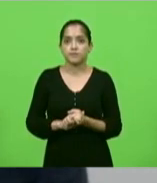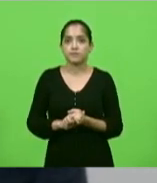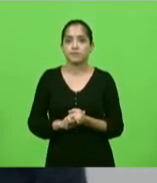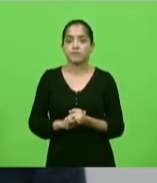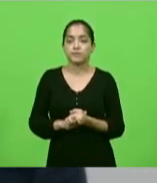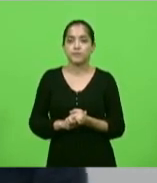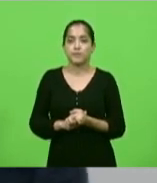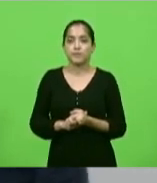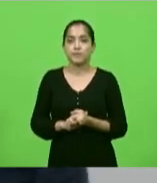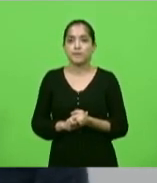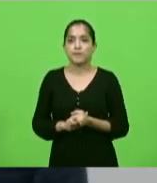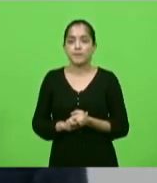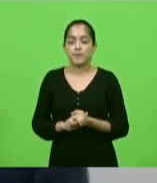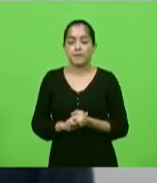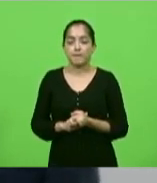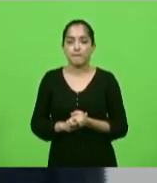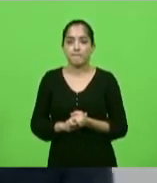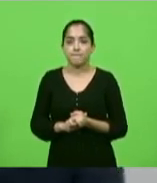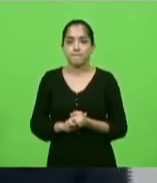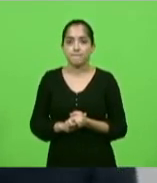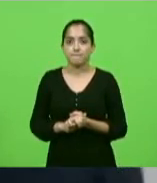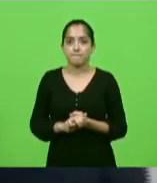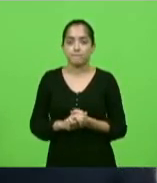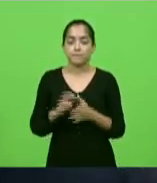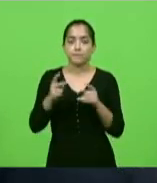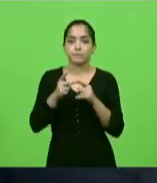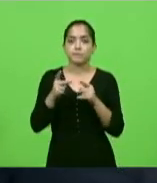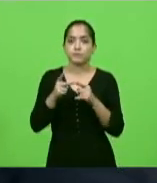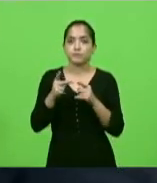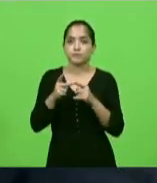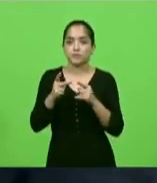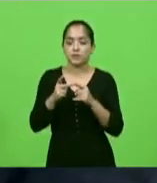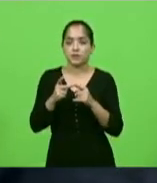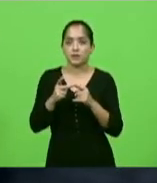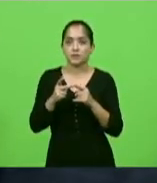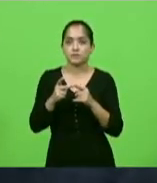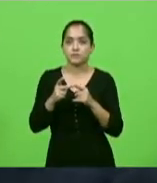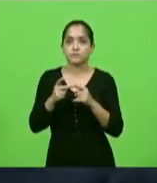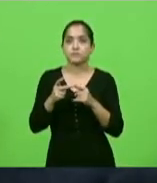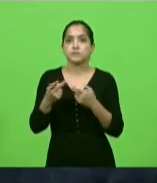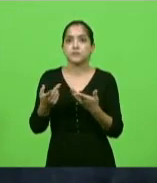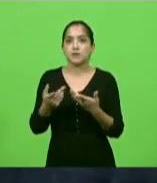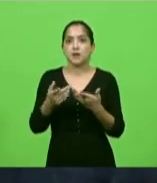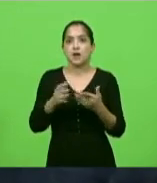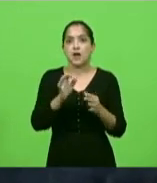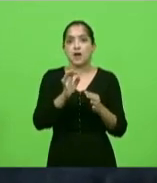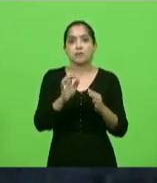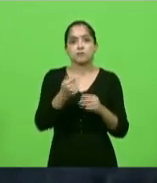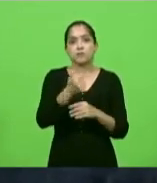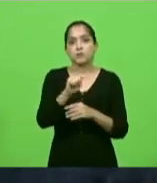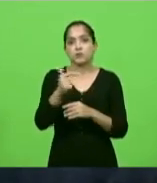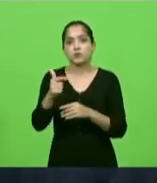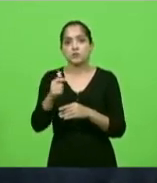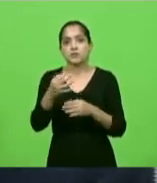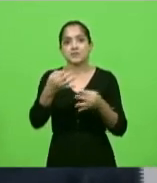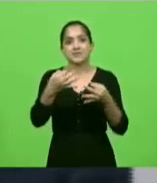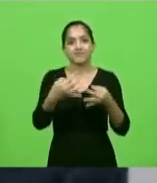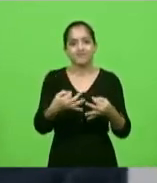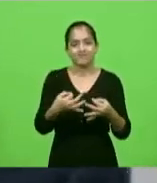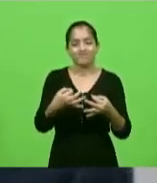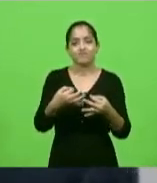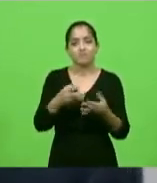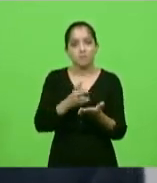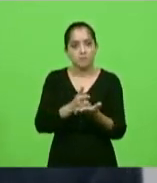do meio pelo fim. A segunda é por absoluta ausência de justa causa para dar